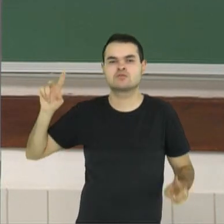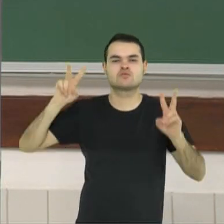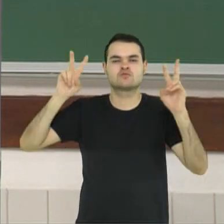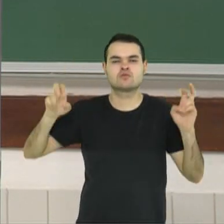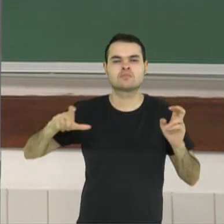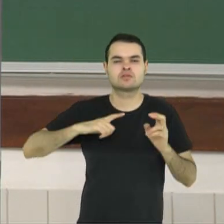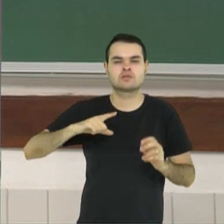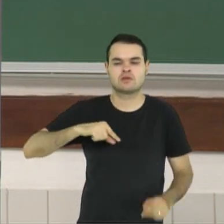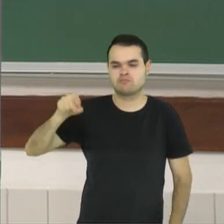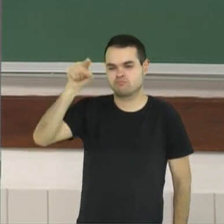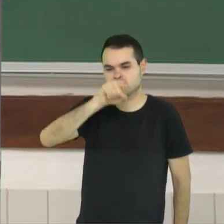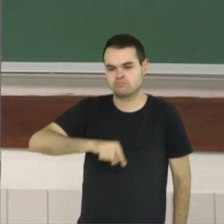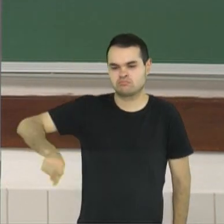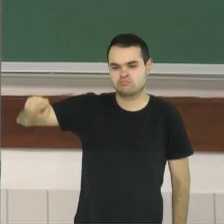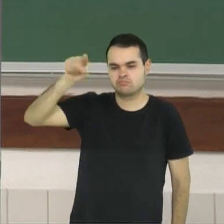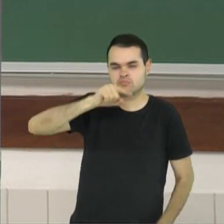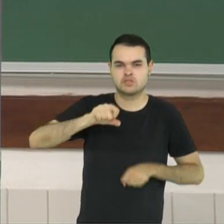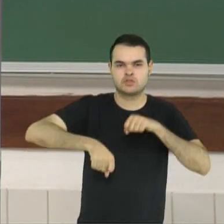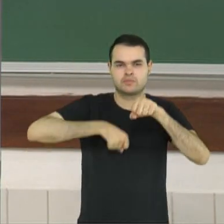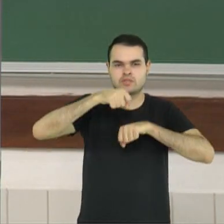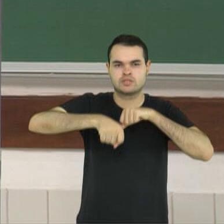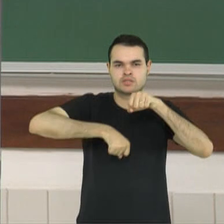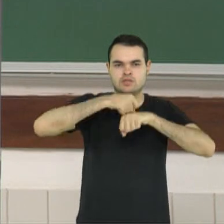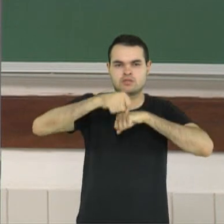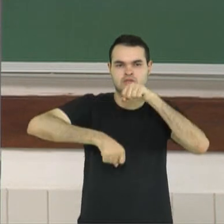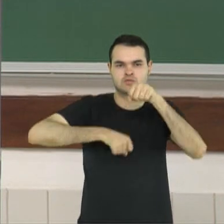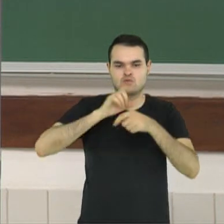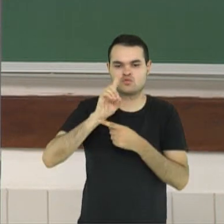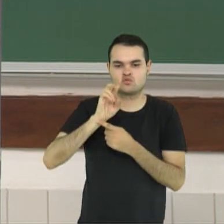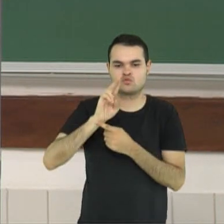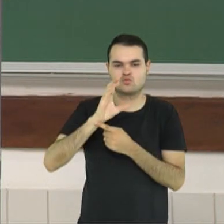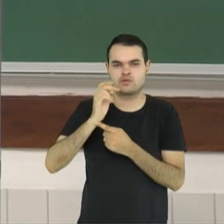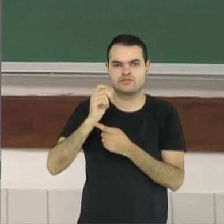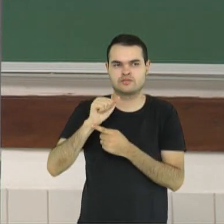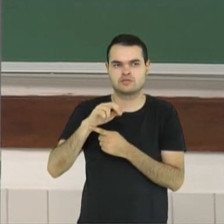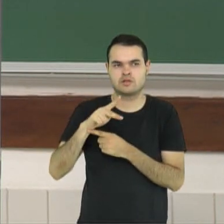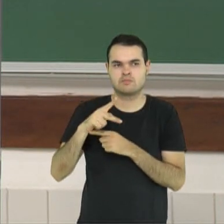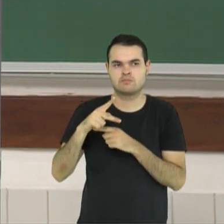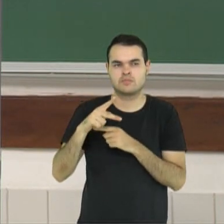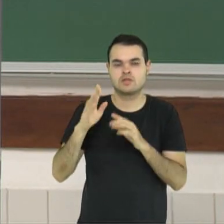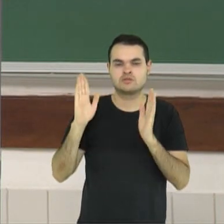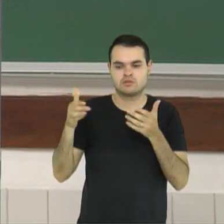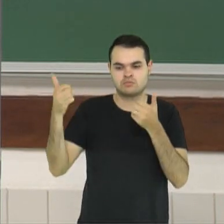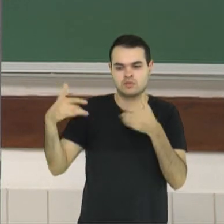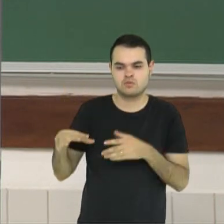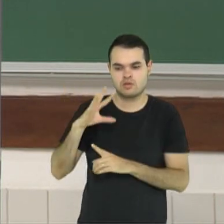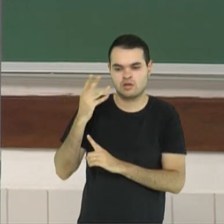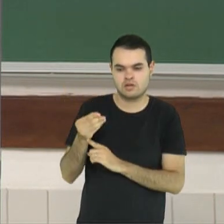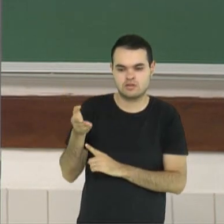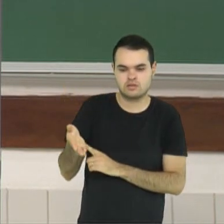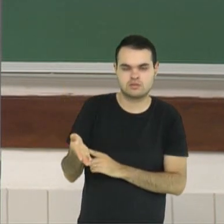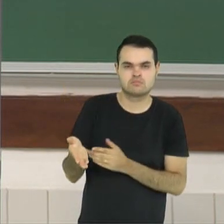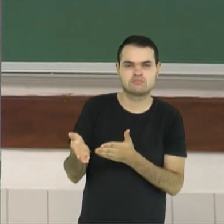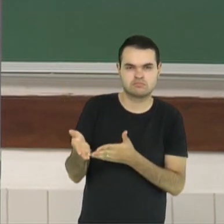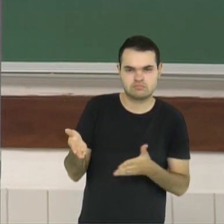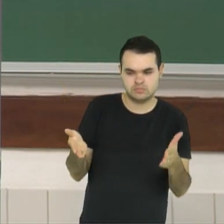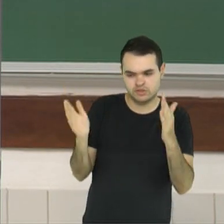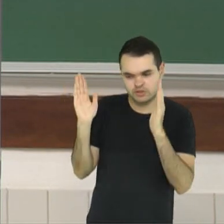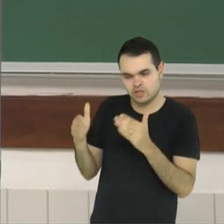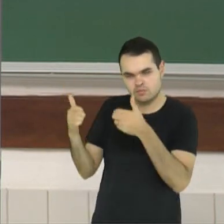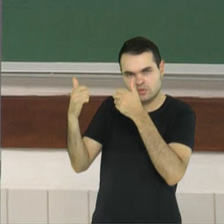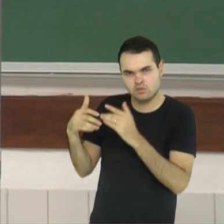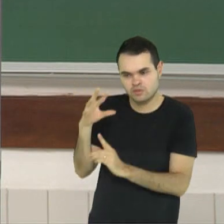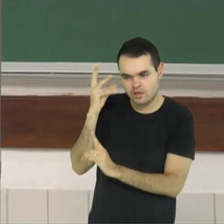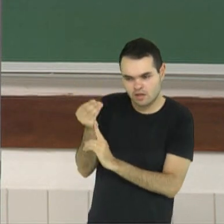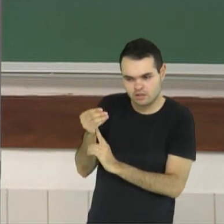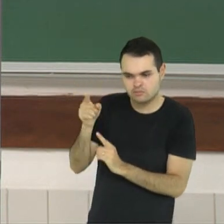de bicicleta. A roda de bicicleta, o Marcel Duchamp já tinha separado como obra de arte. Em 1916, ele considerou ela como ready-made. Porque quando